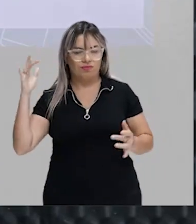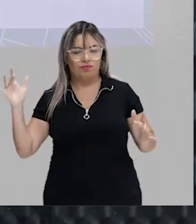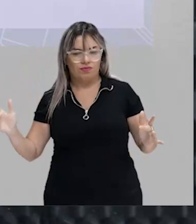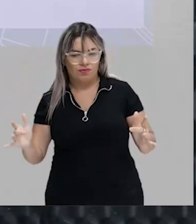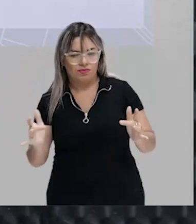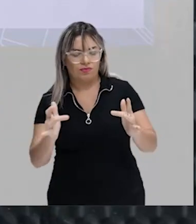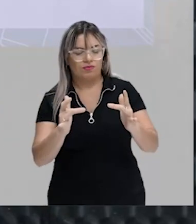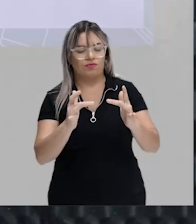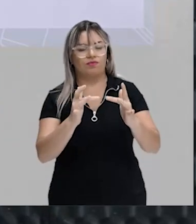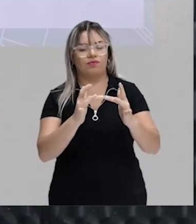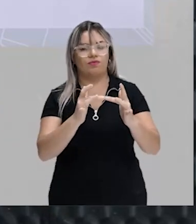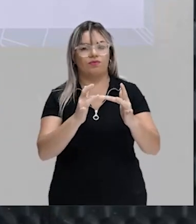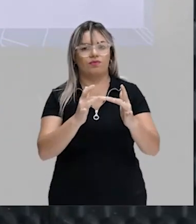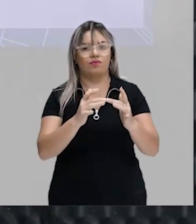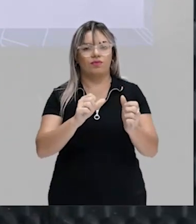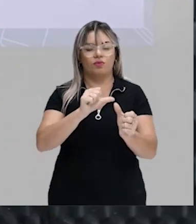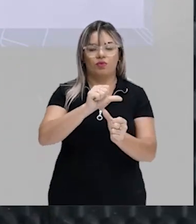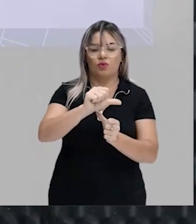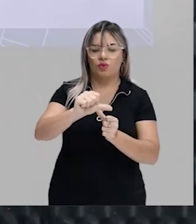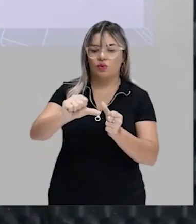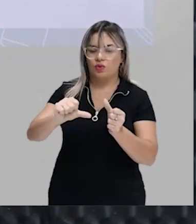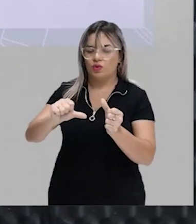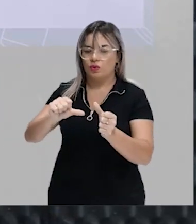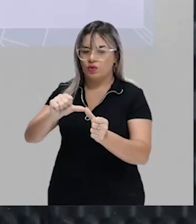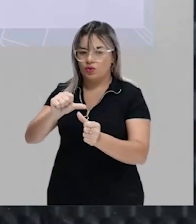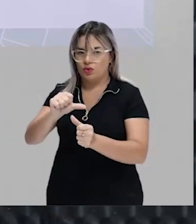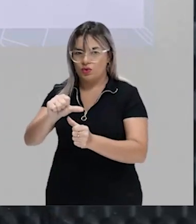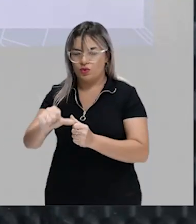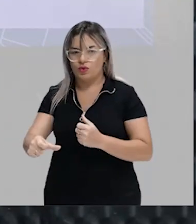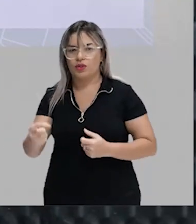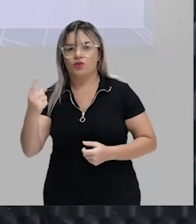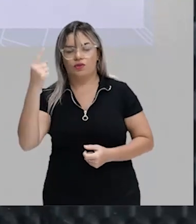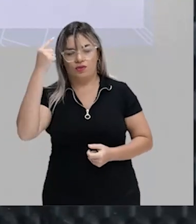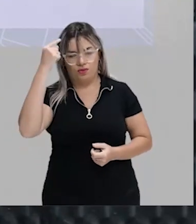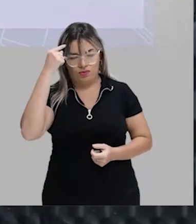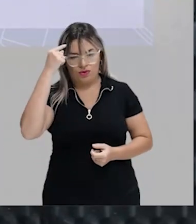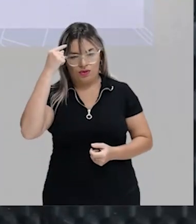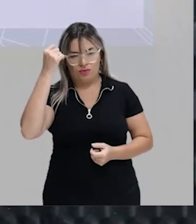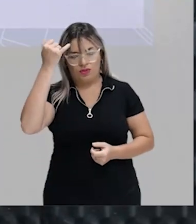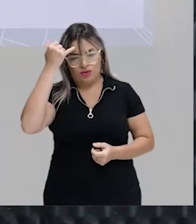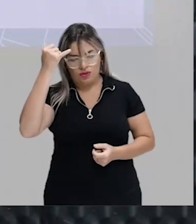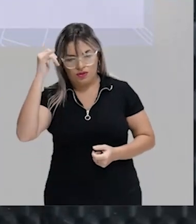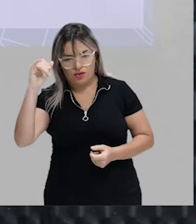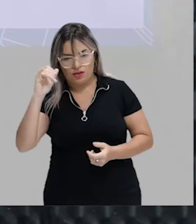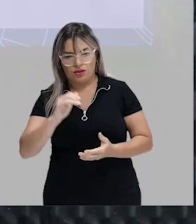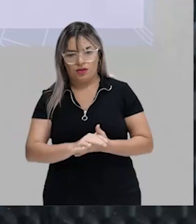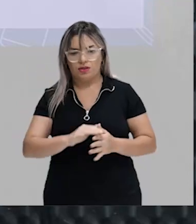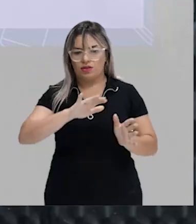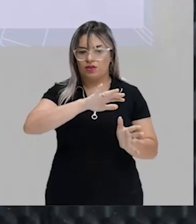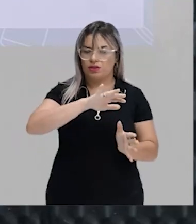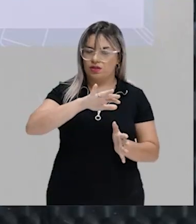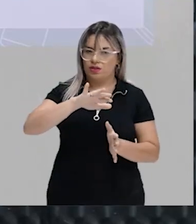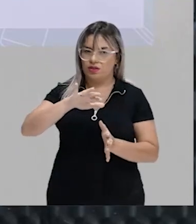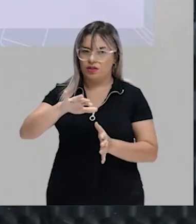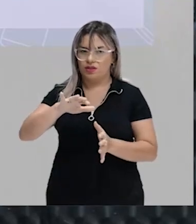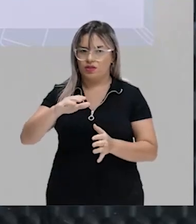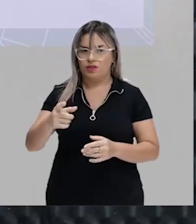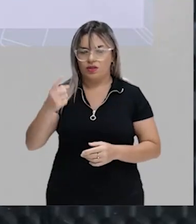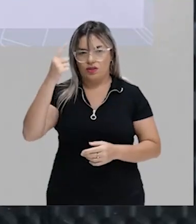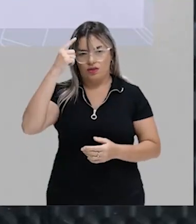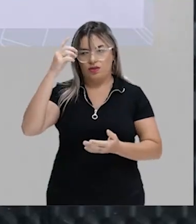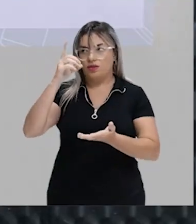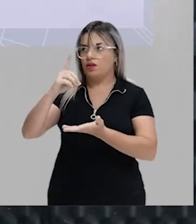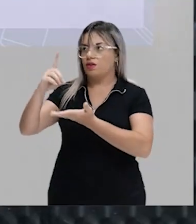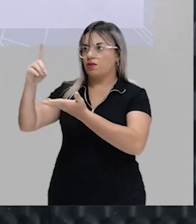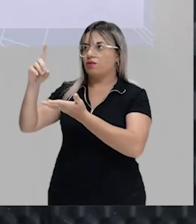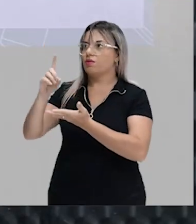uma mudança de concepção. Vai se deixar de pensar que Deus é o centro de tudo. E aí a sociedade vai descobrir, o homem